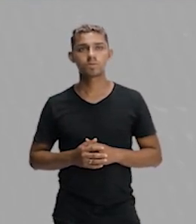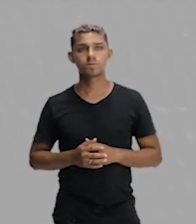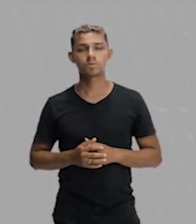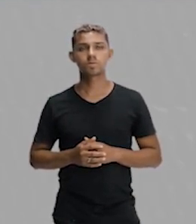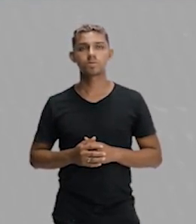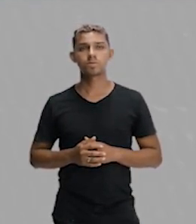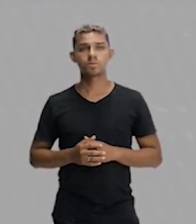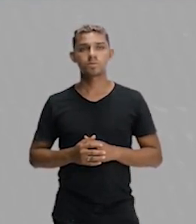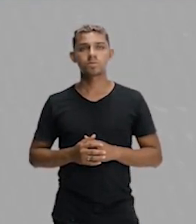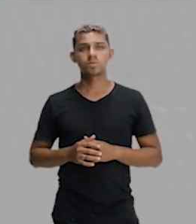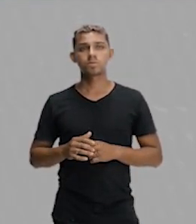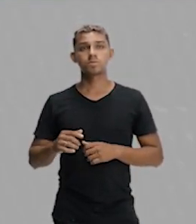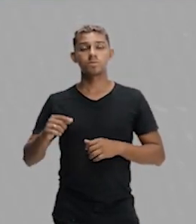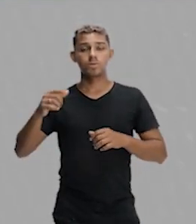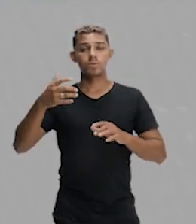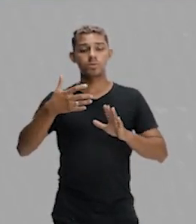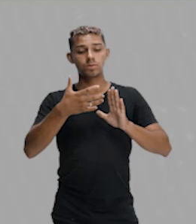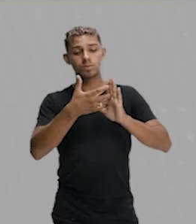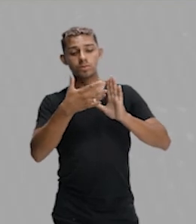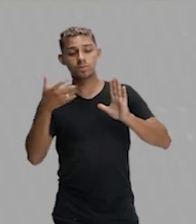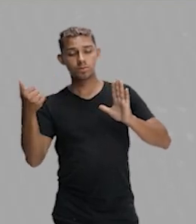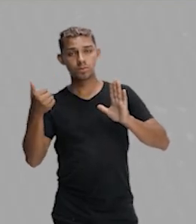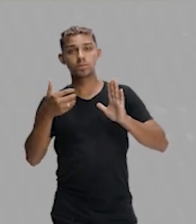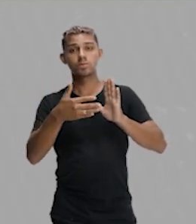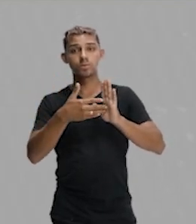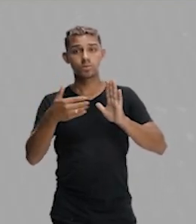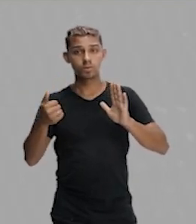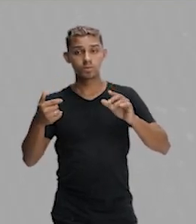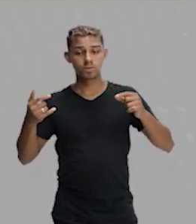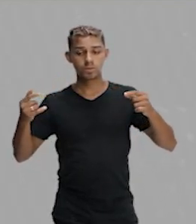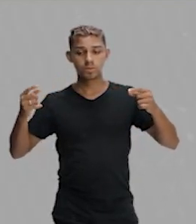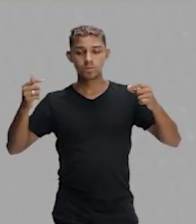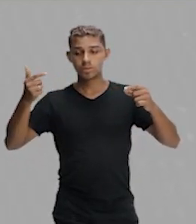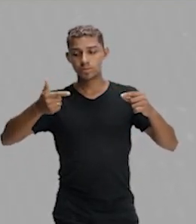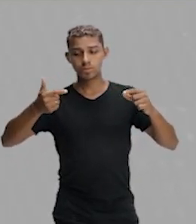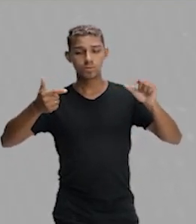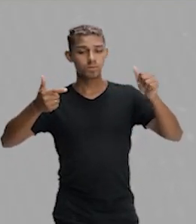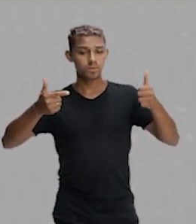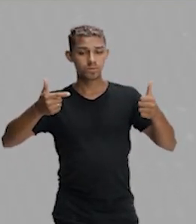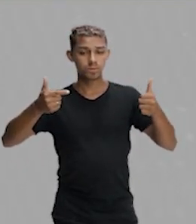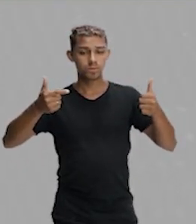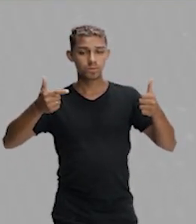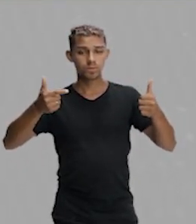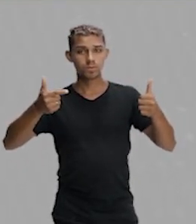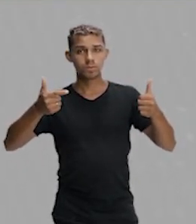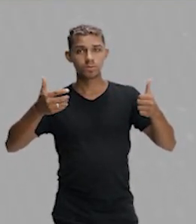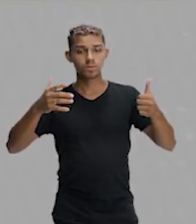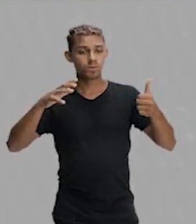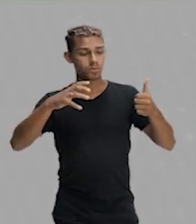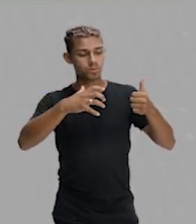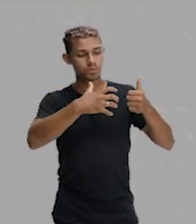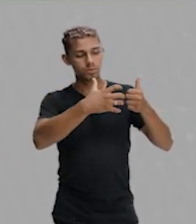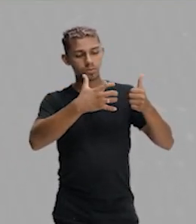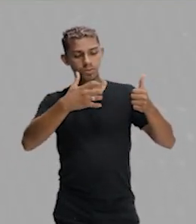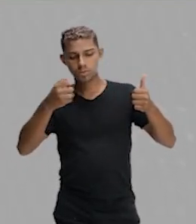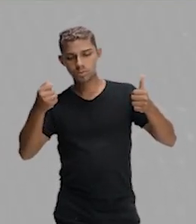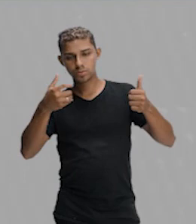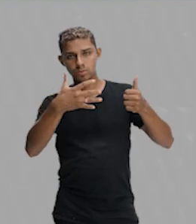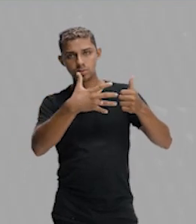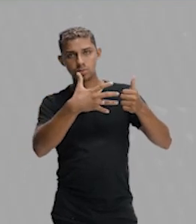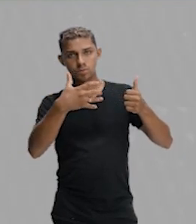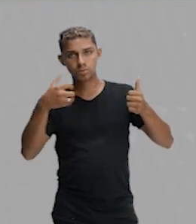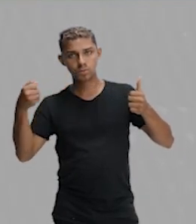vermelho gerado pela placa negativa. Ok? No ponto 2, nós vamos ter o